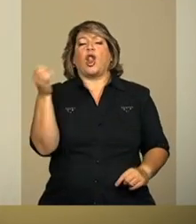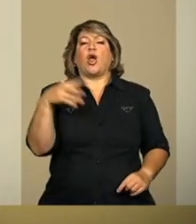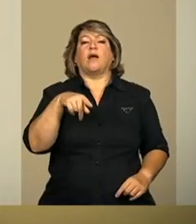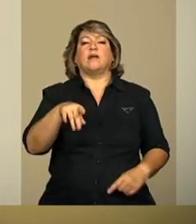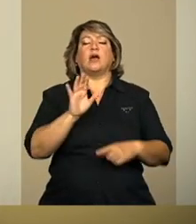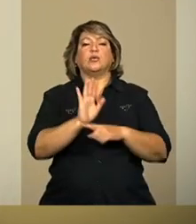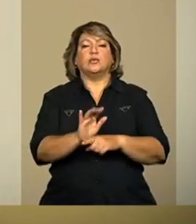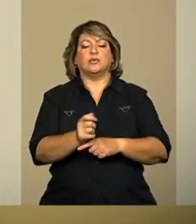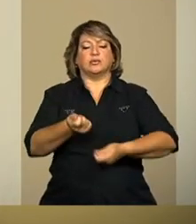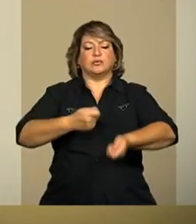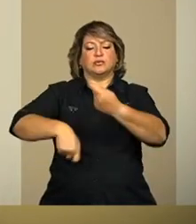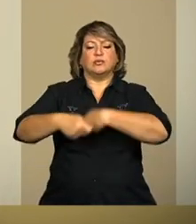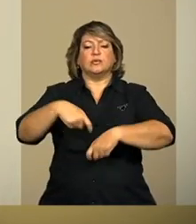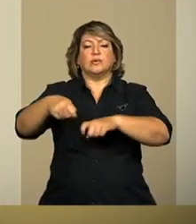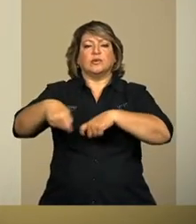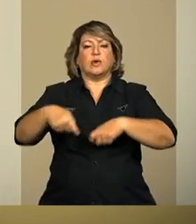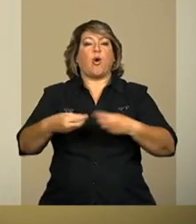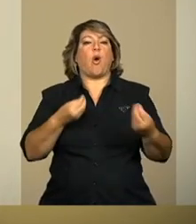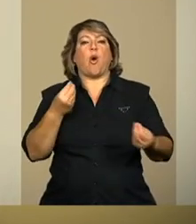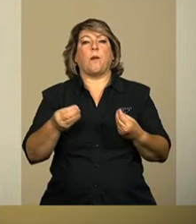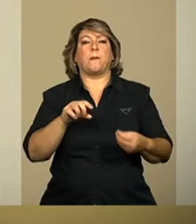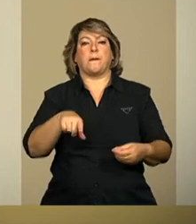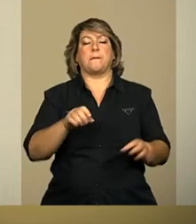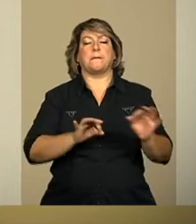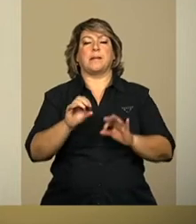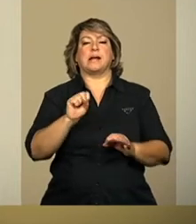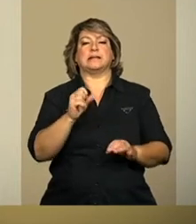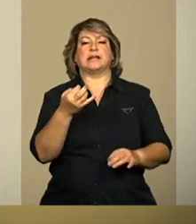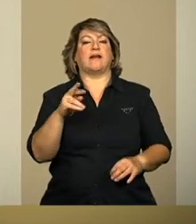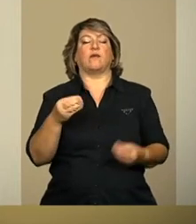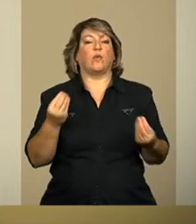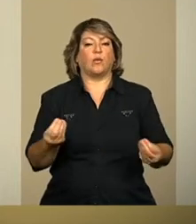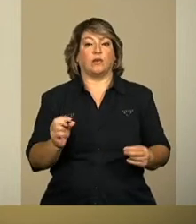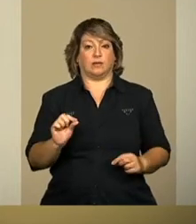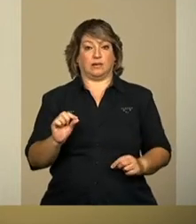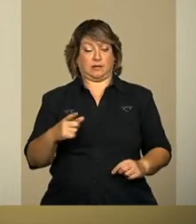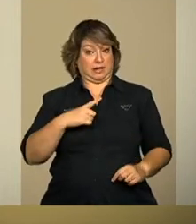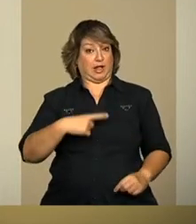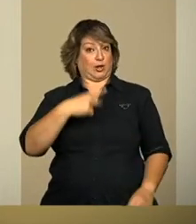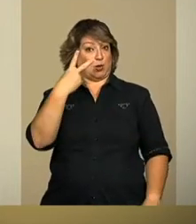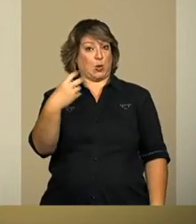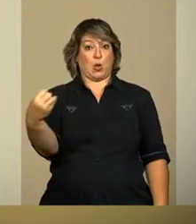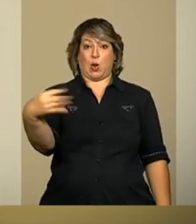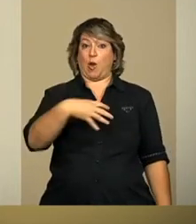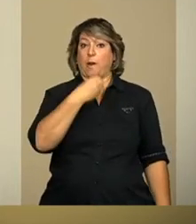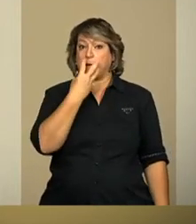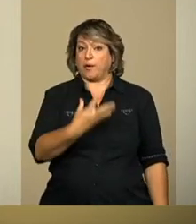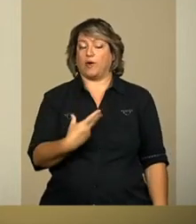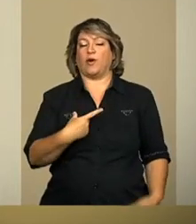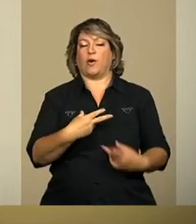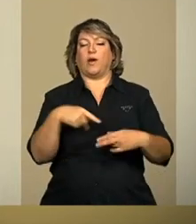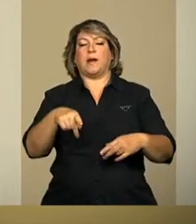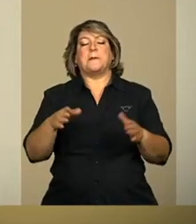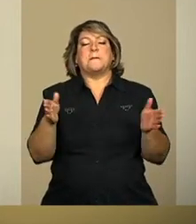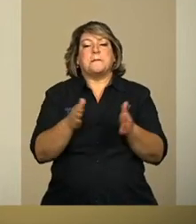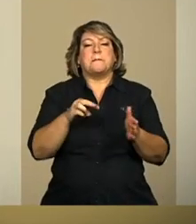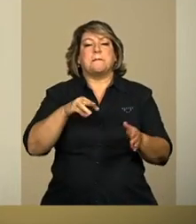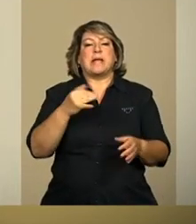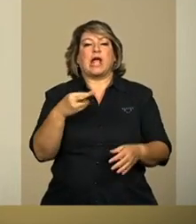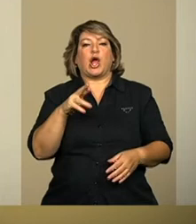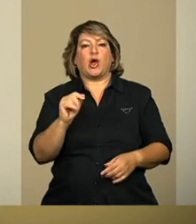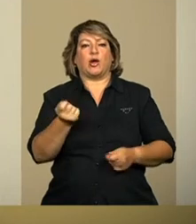microempreendedorismo no campo presidenta ah Luciano Nós temos duas boas novidades para os nossos microempreendedores